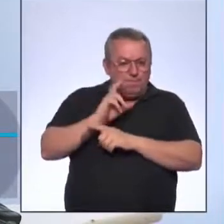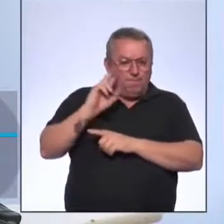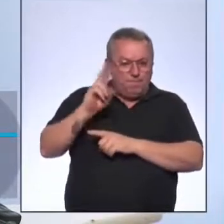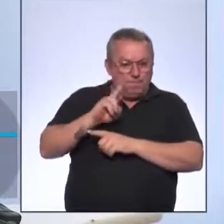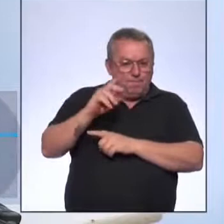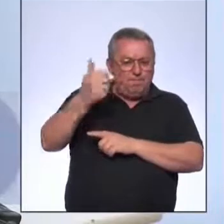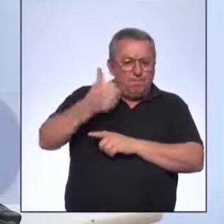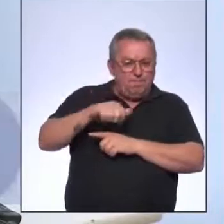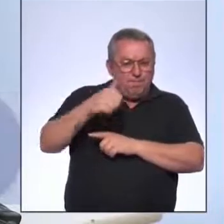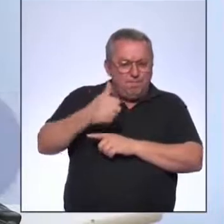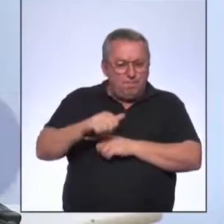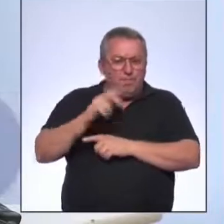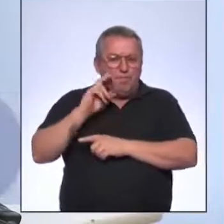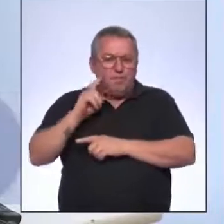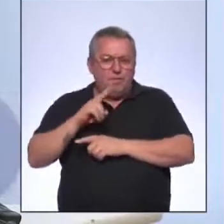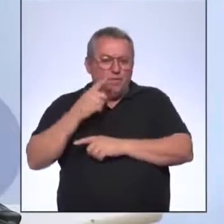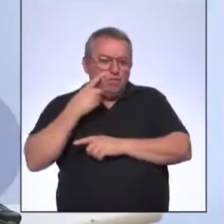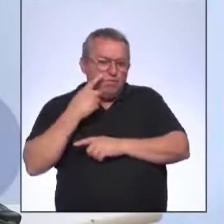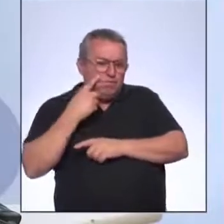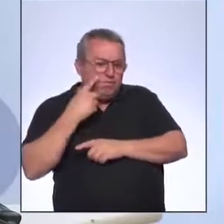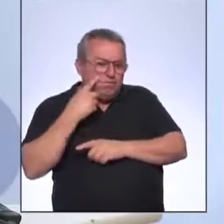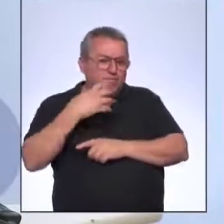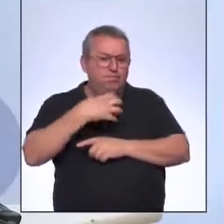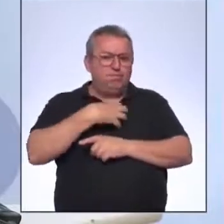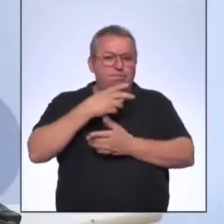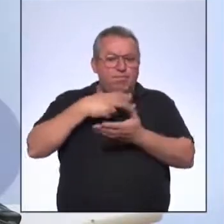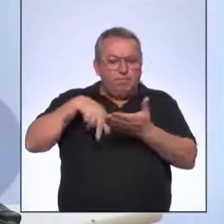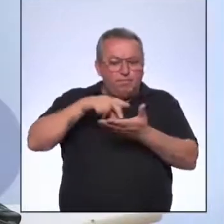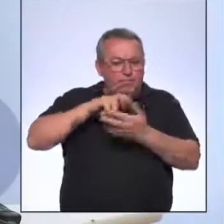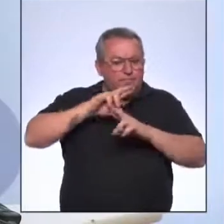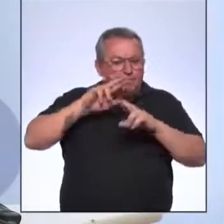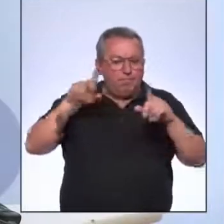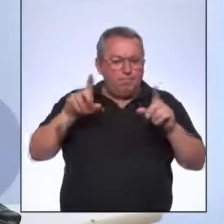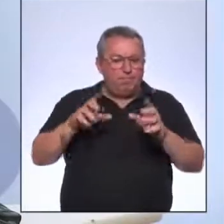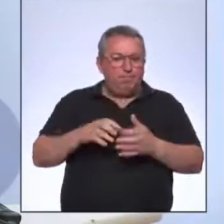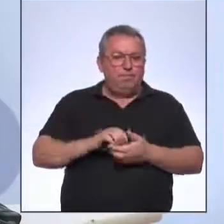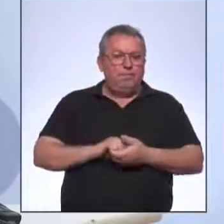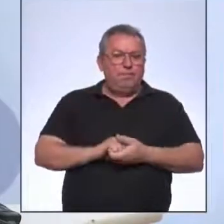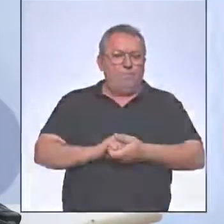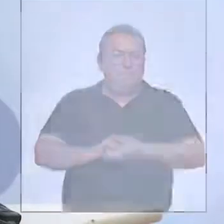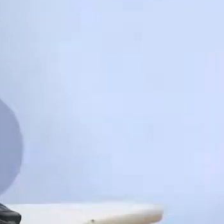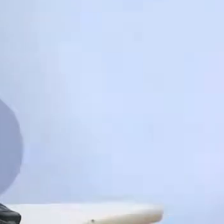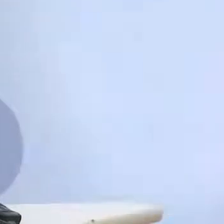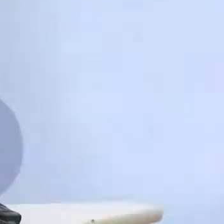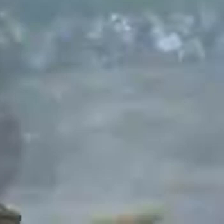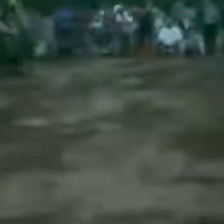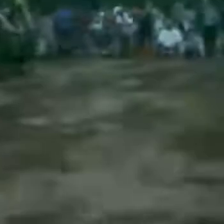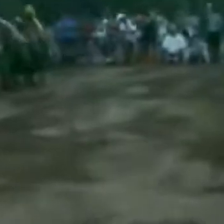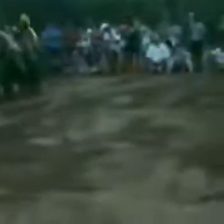atenção, analisem para a gente ver as formas diferenciadas de cada tribo.